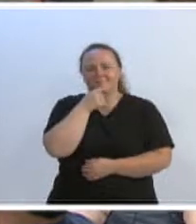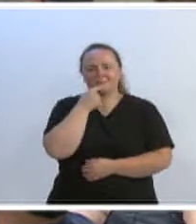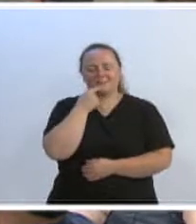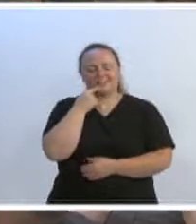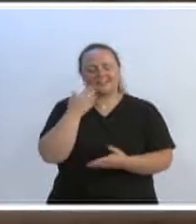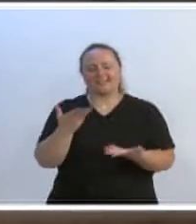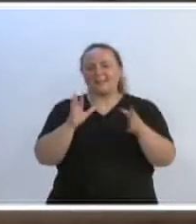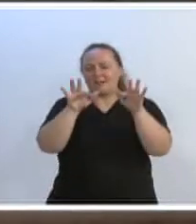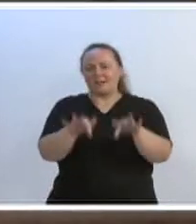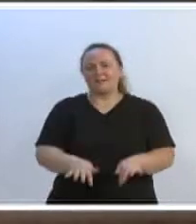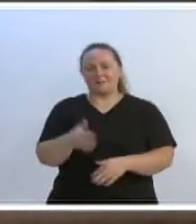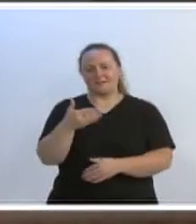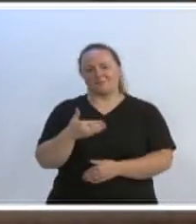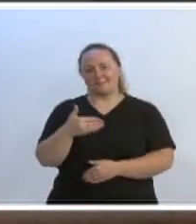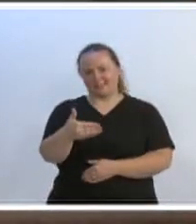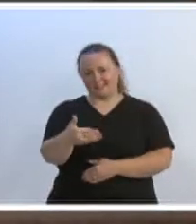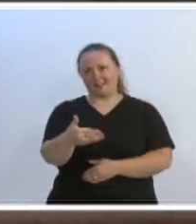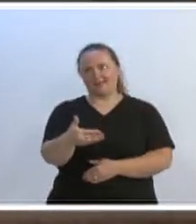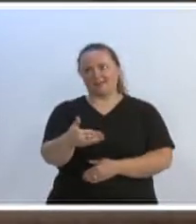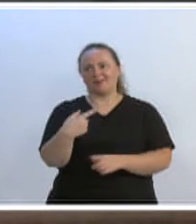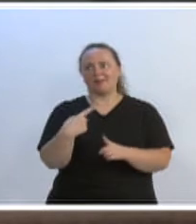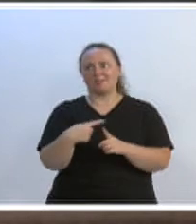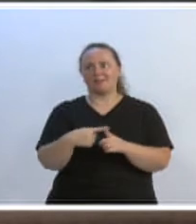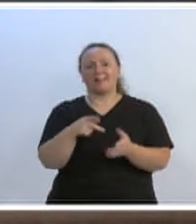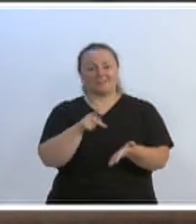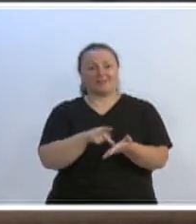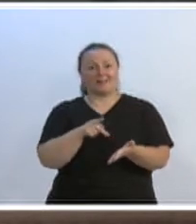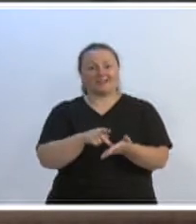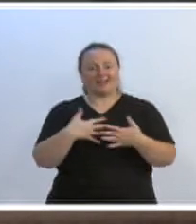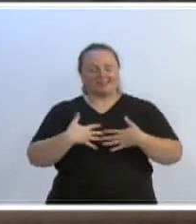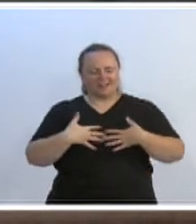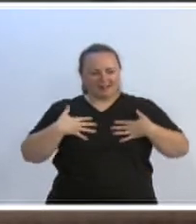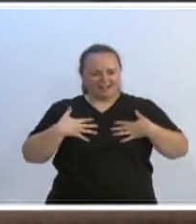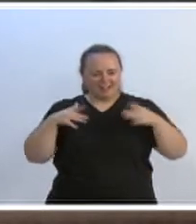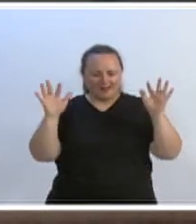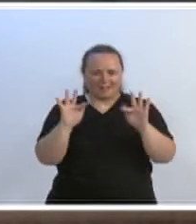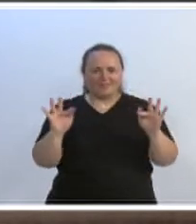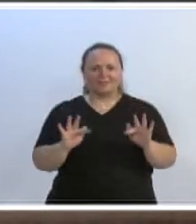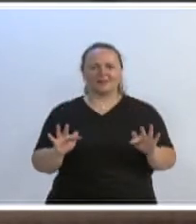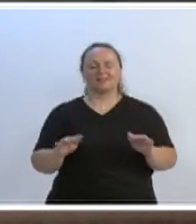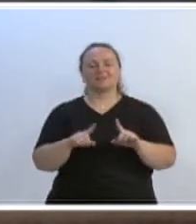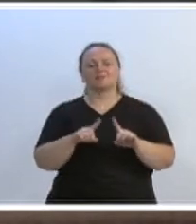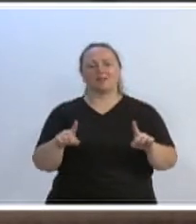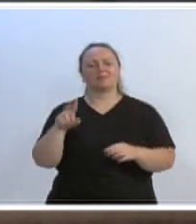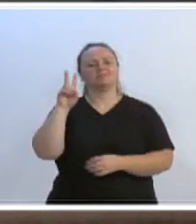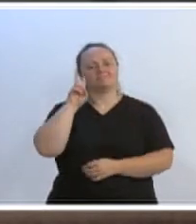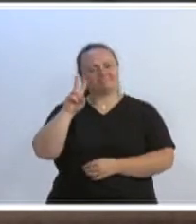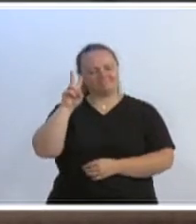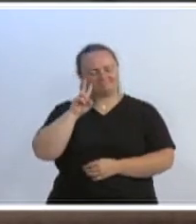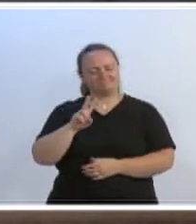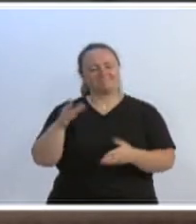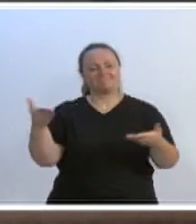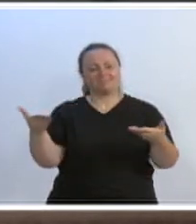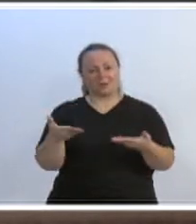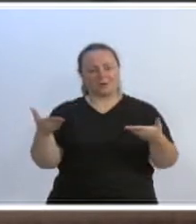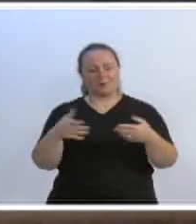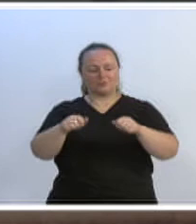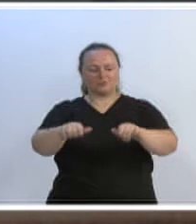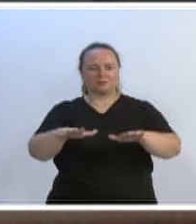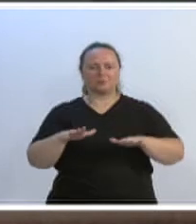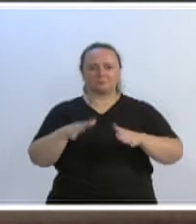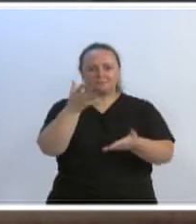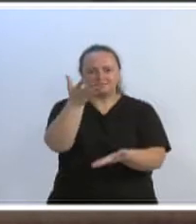O acesso à informação histórica em relação ao Brasil e ao mundo, ela, de algum modo, é plenamente acessível. Mas no nosso